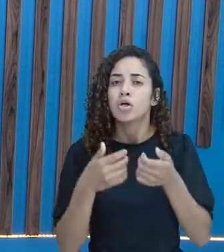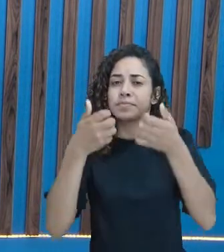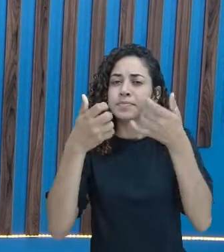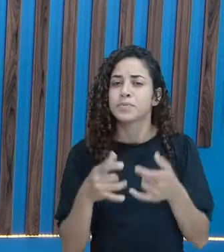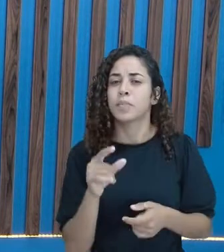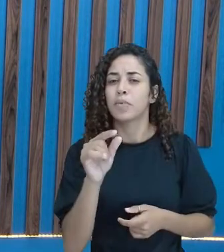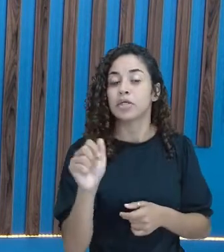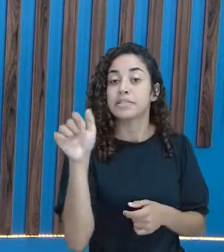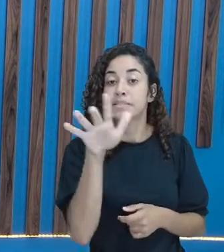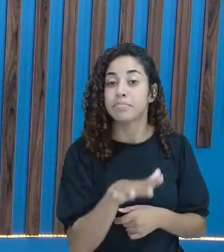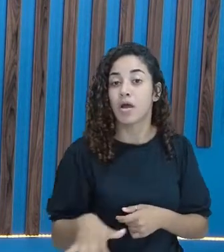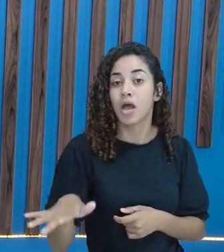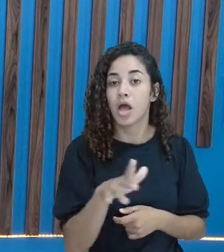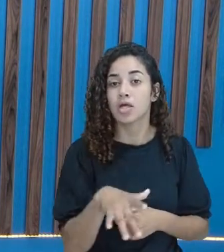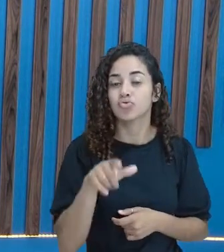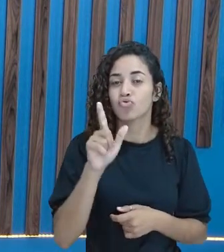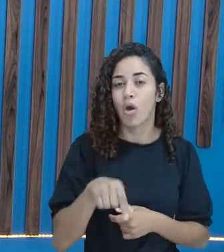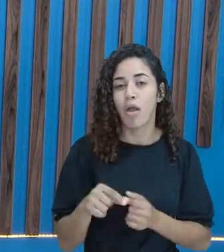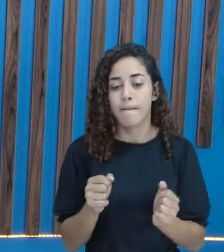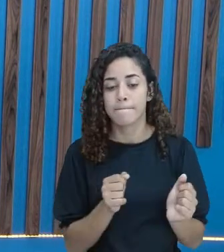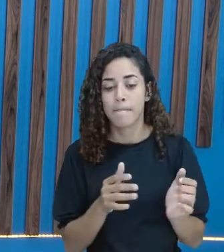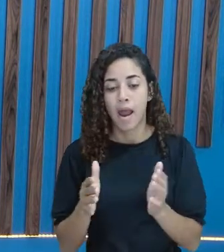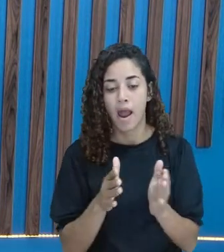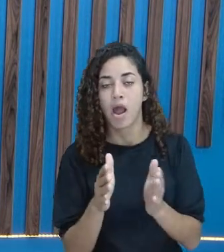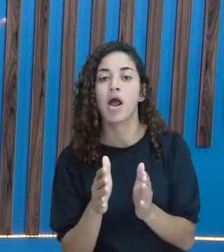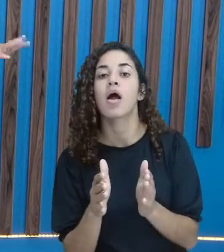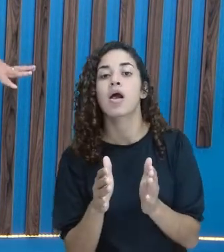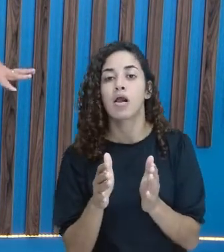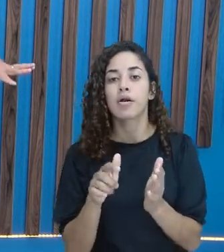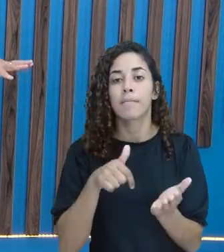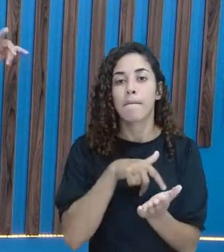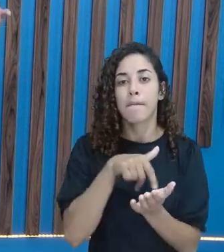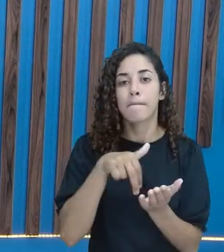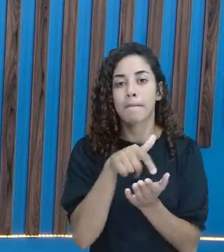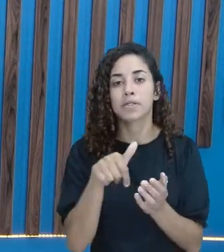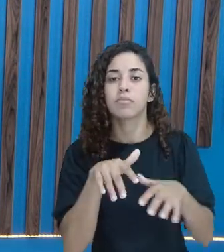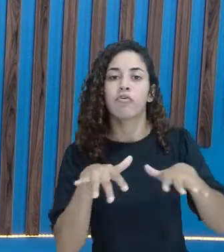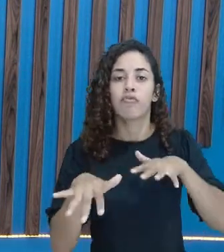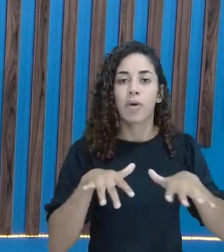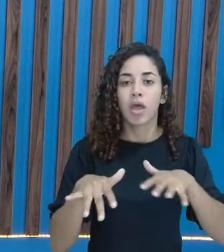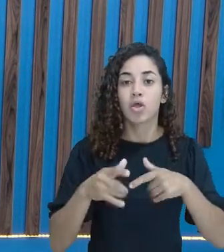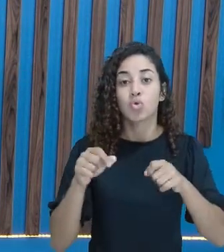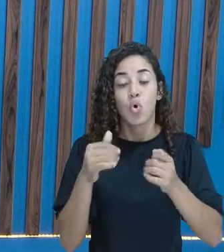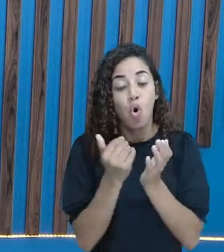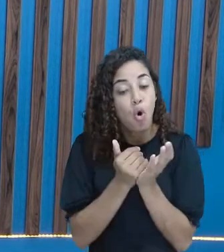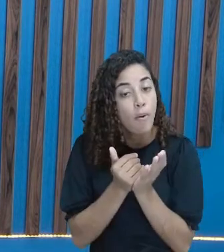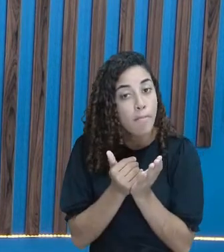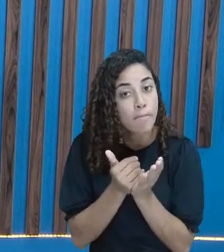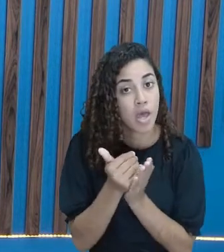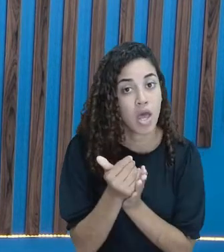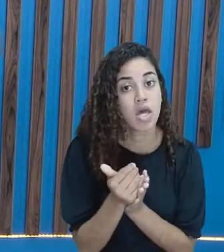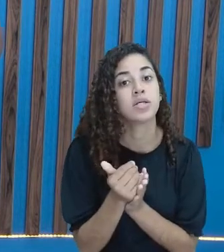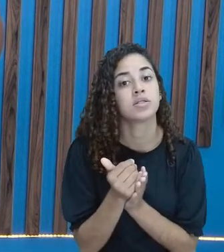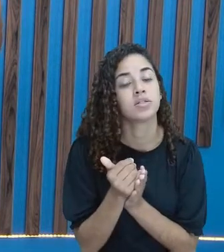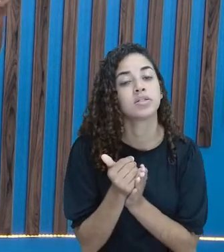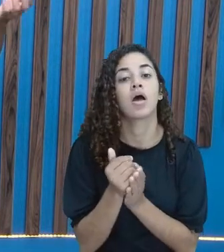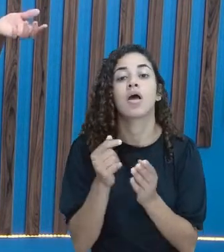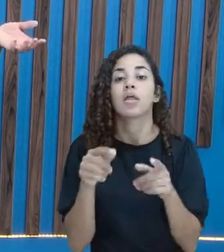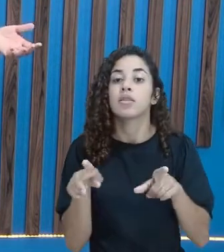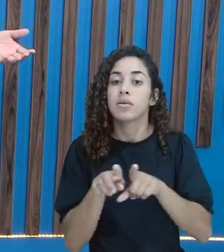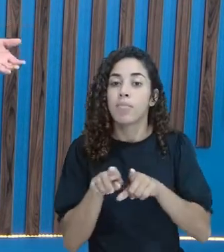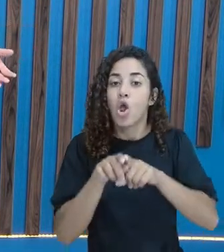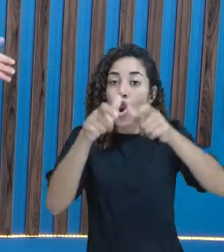O espaço é o trajeto percorrido pelo movimento, onde se inicia o seu percurso e no